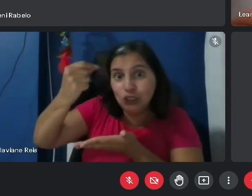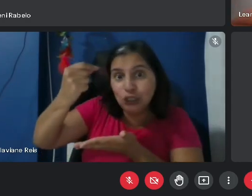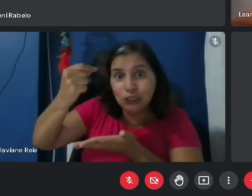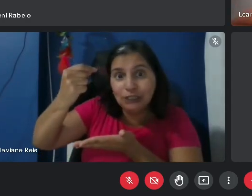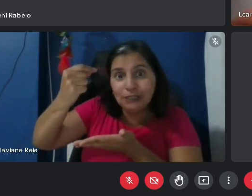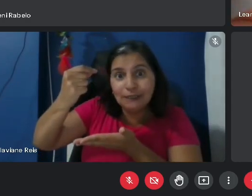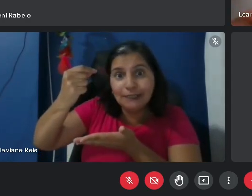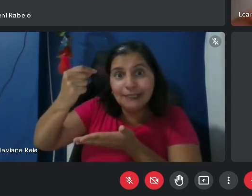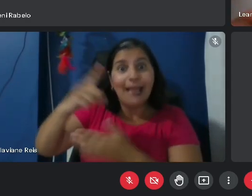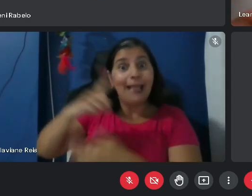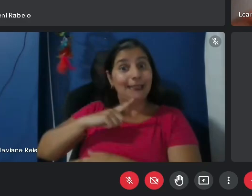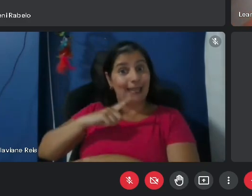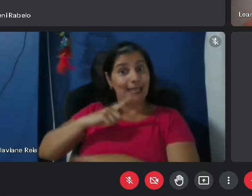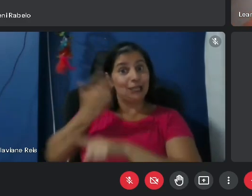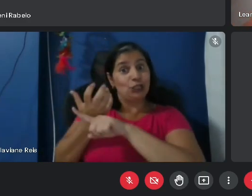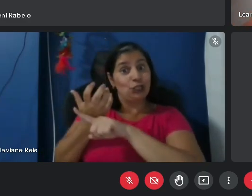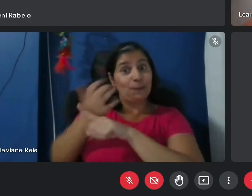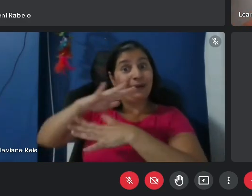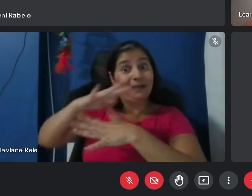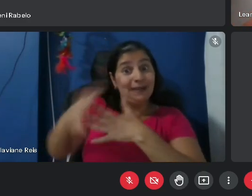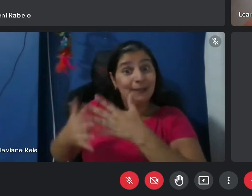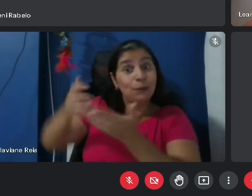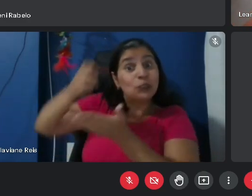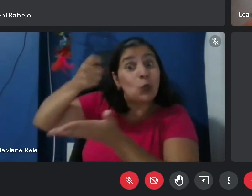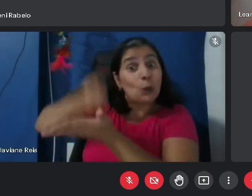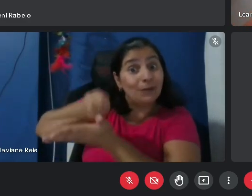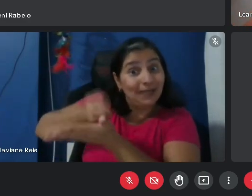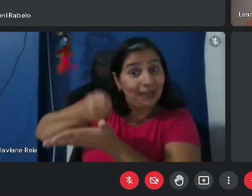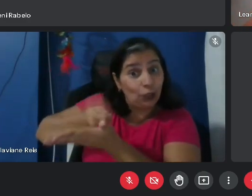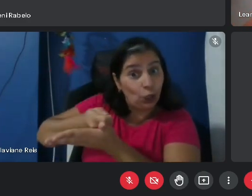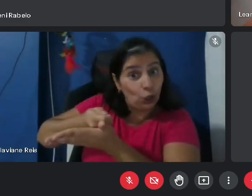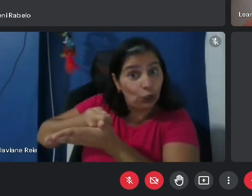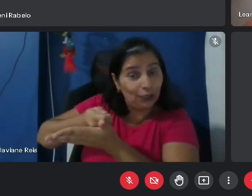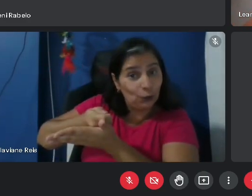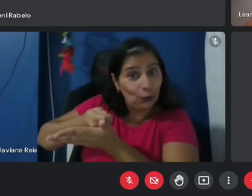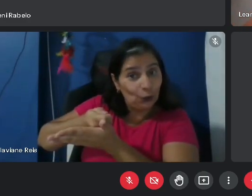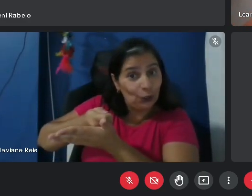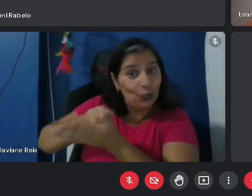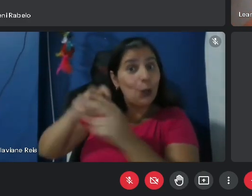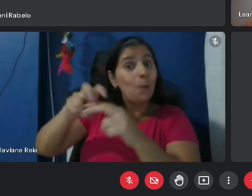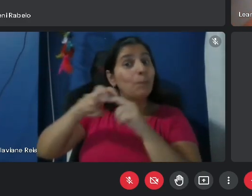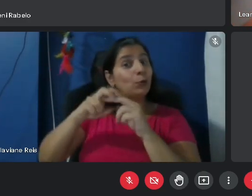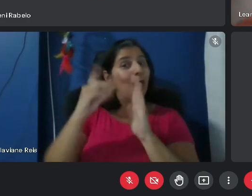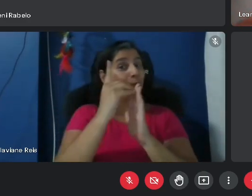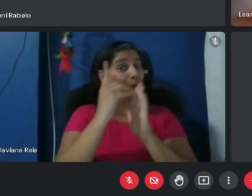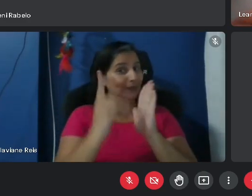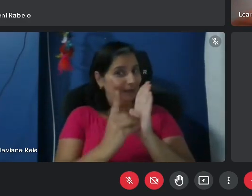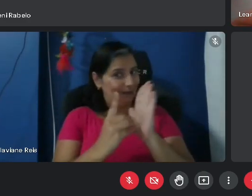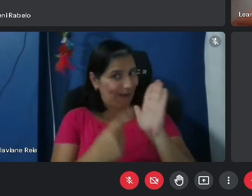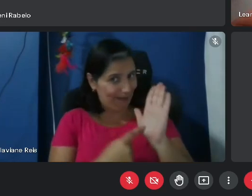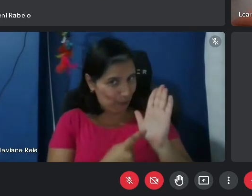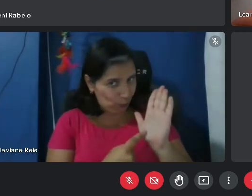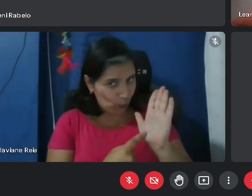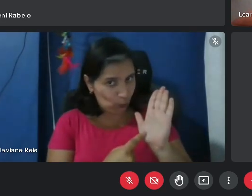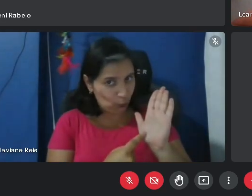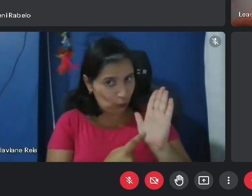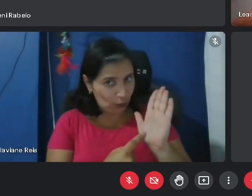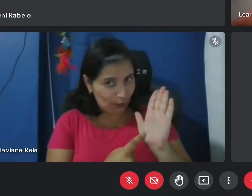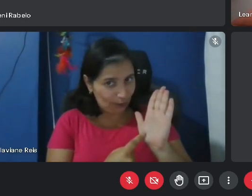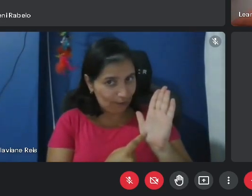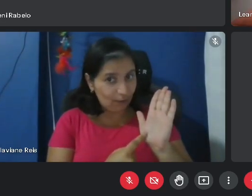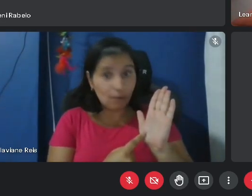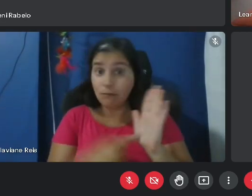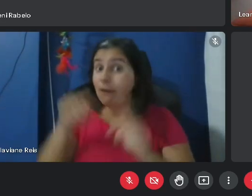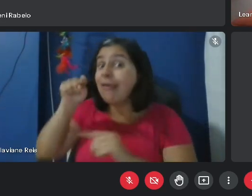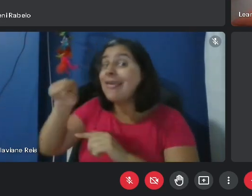essa ampla divulgação. É um exemplo das universidades, que cobram a obrigatoriedade das línguas de sinais, tem